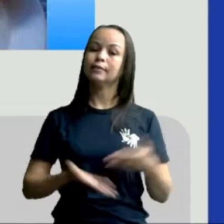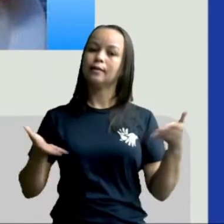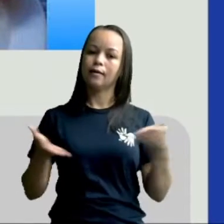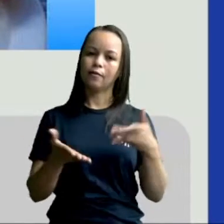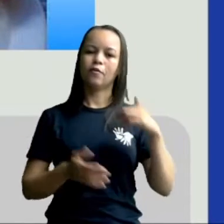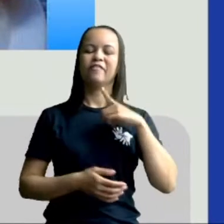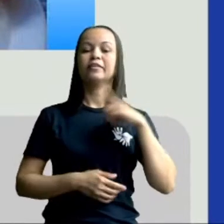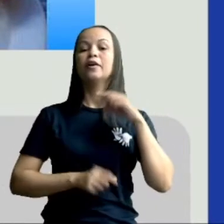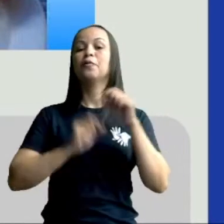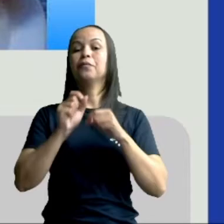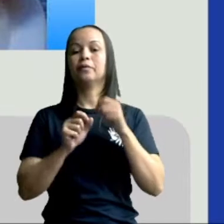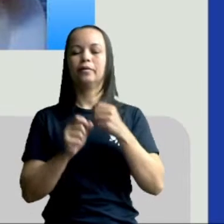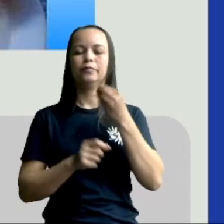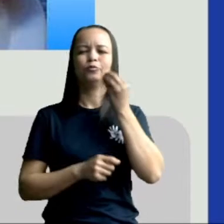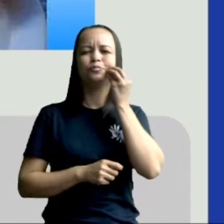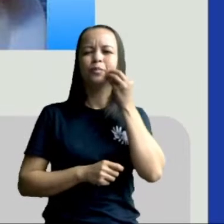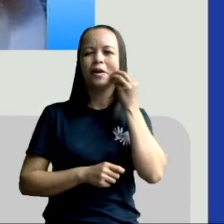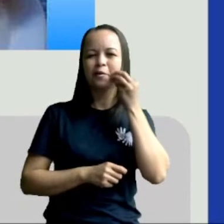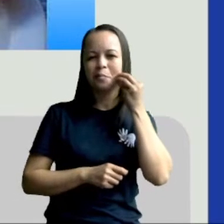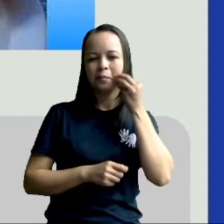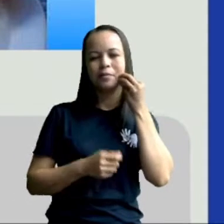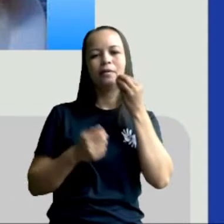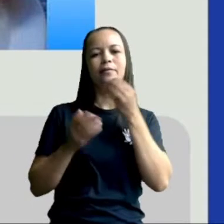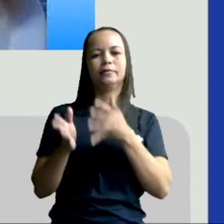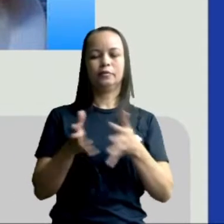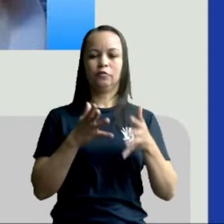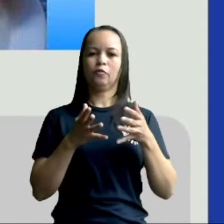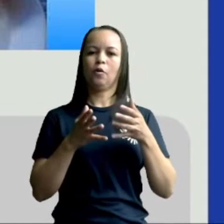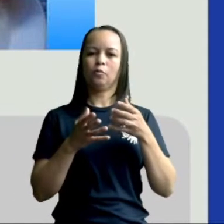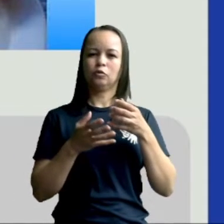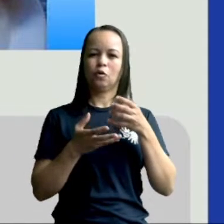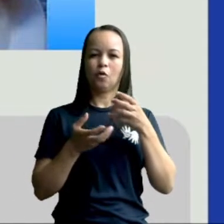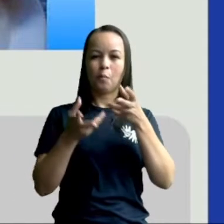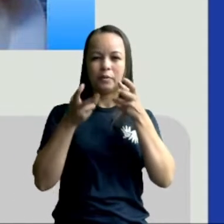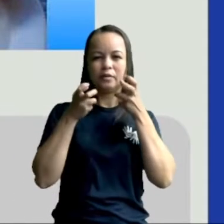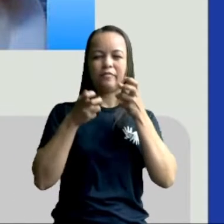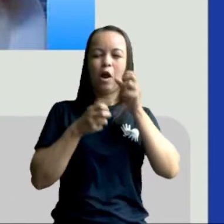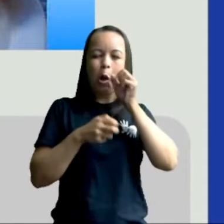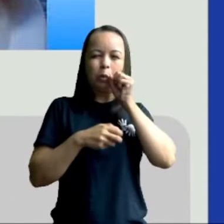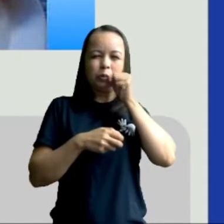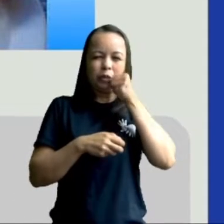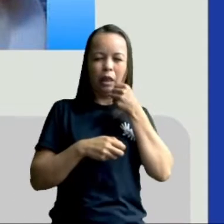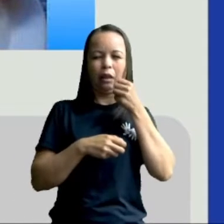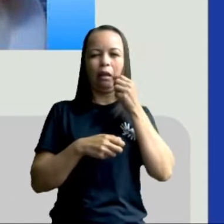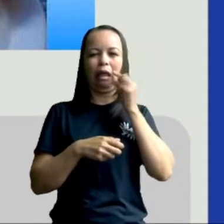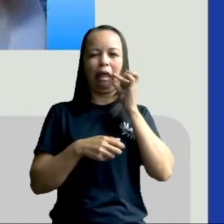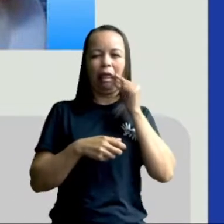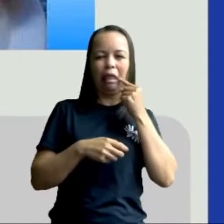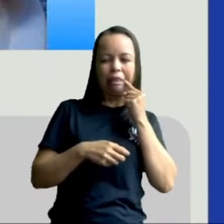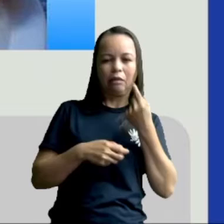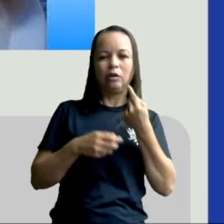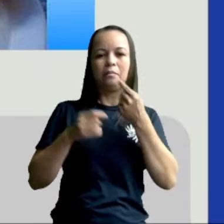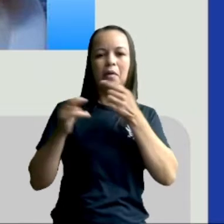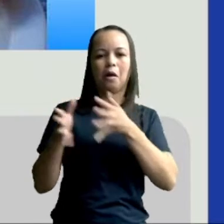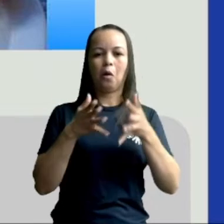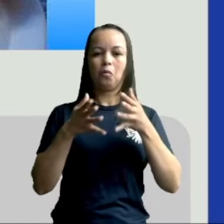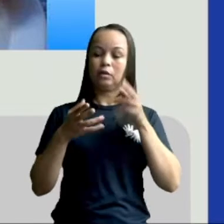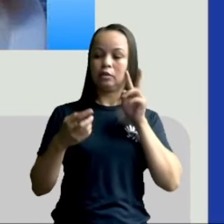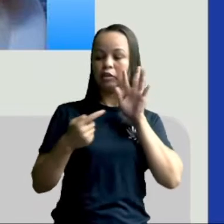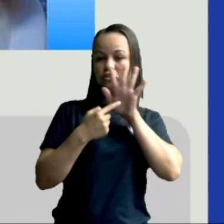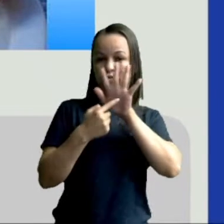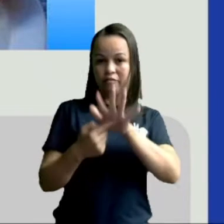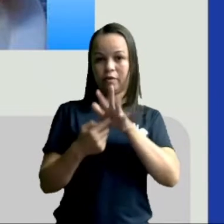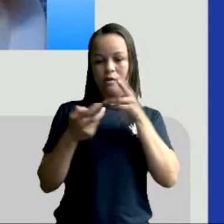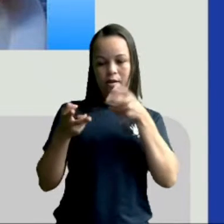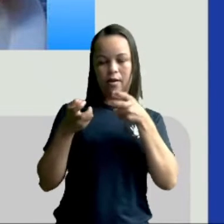experimento. Nós vamos testar a interferência do limão, né, no escurecimento de algumas frutas, ou seja, a gente vai